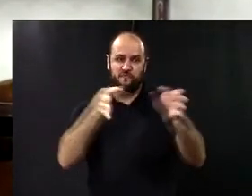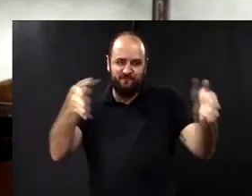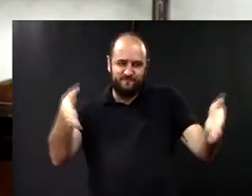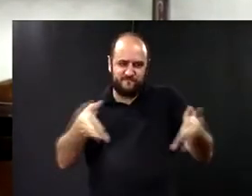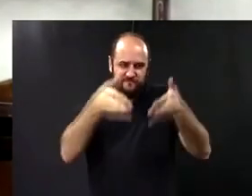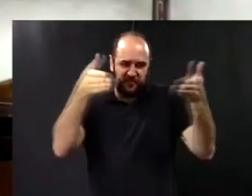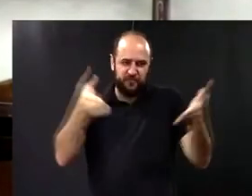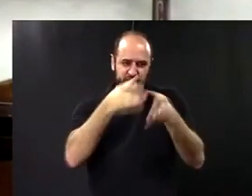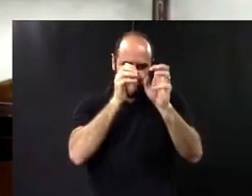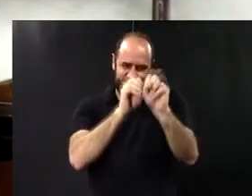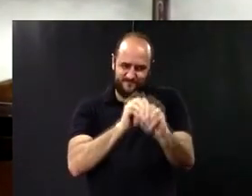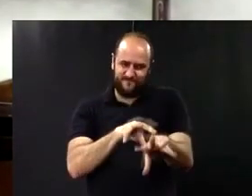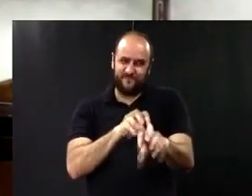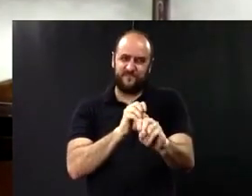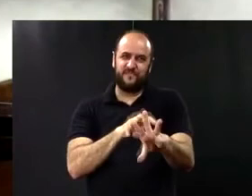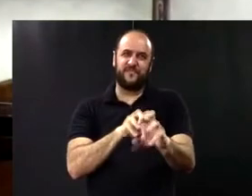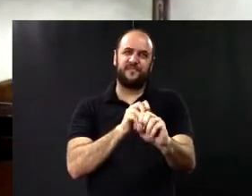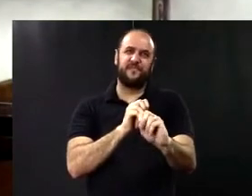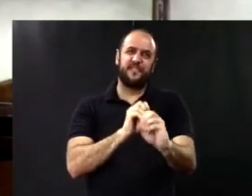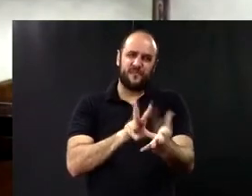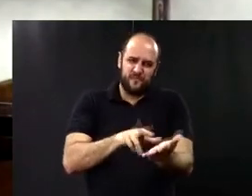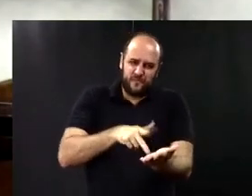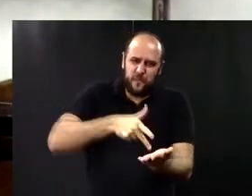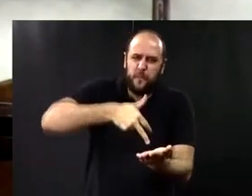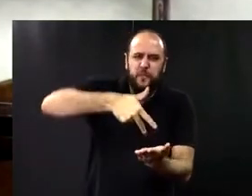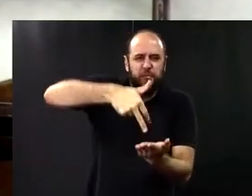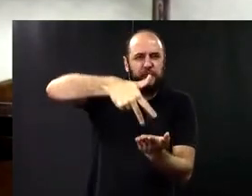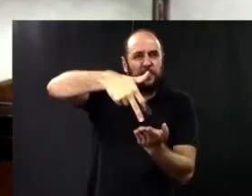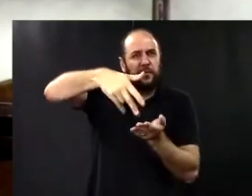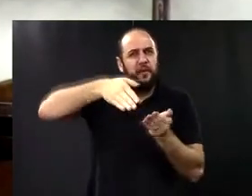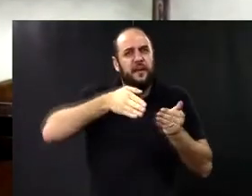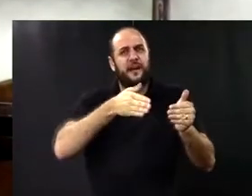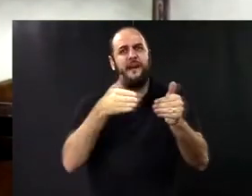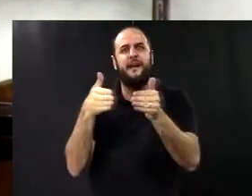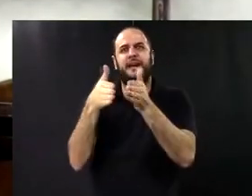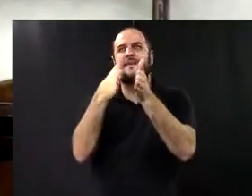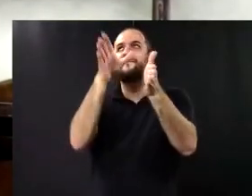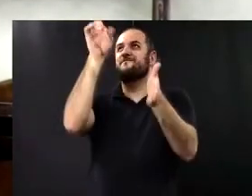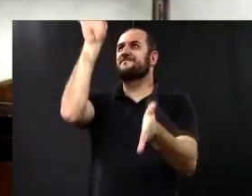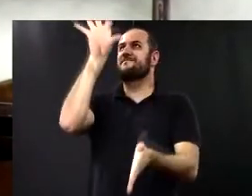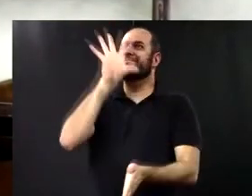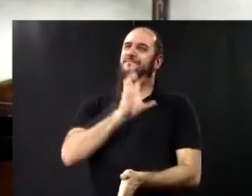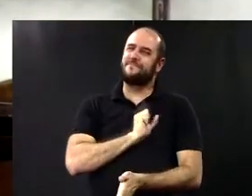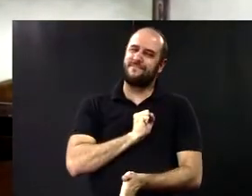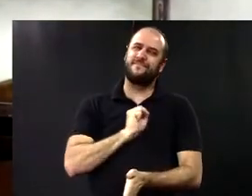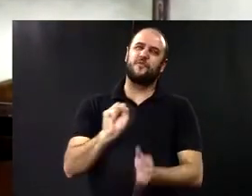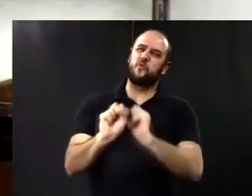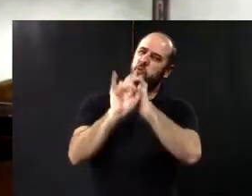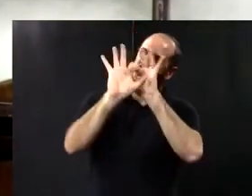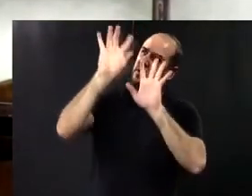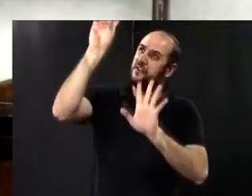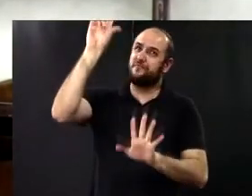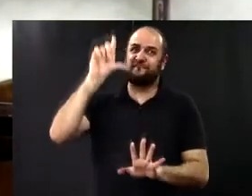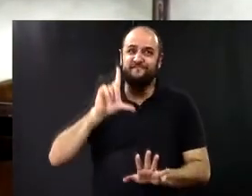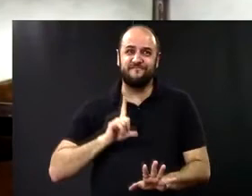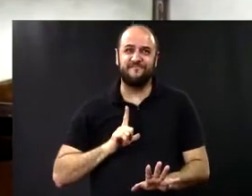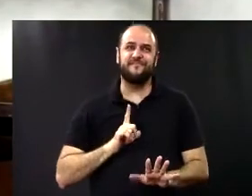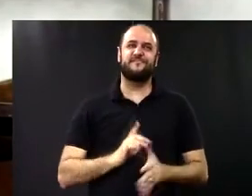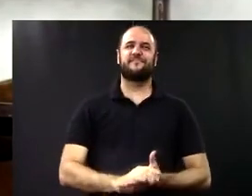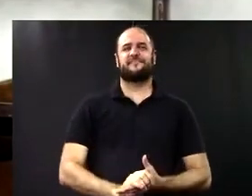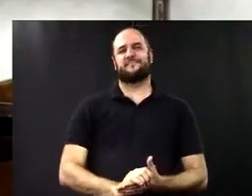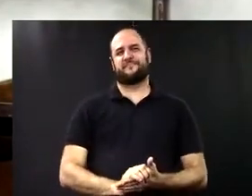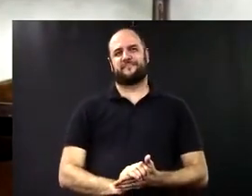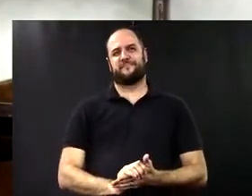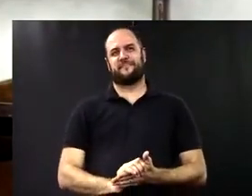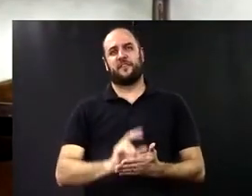instruir ele a andar no caminho que agrada a Deus, que glorifica a Deus.